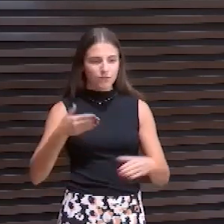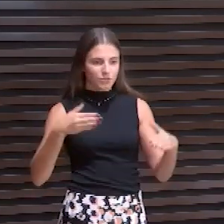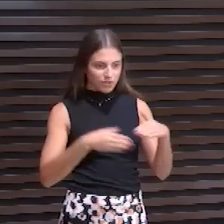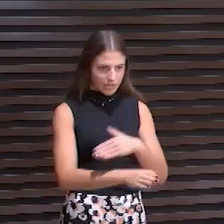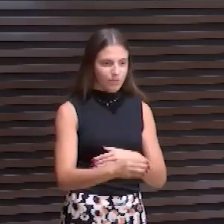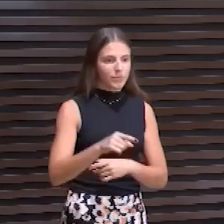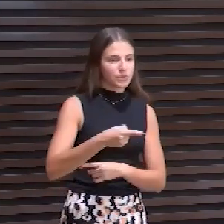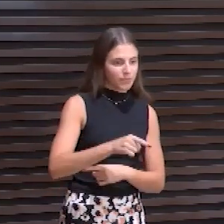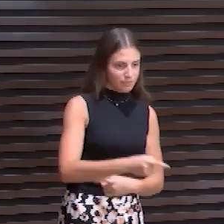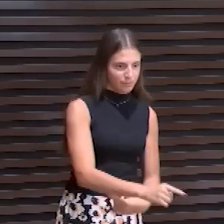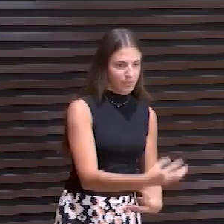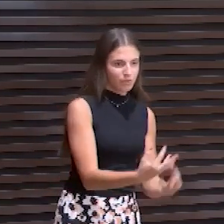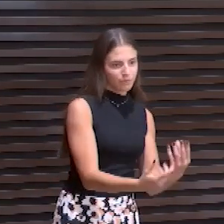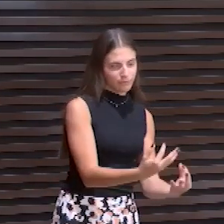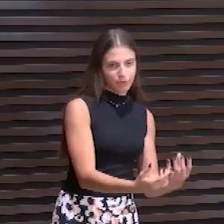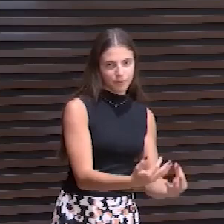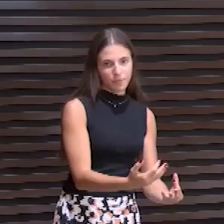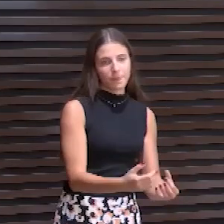judeus exclusivistas.